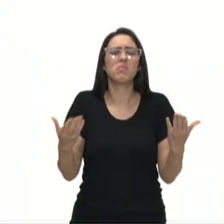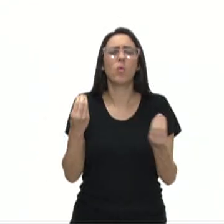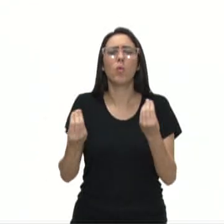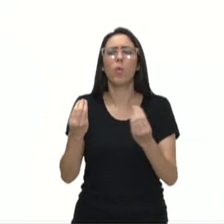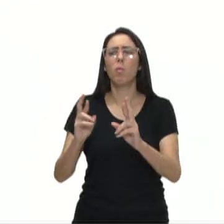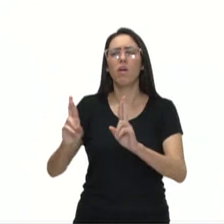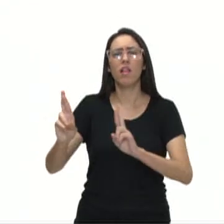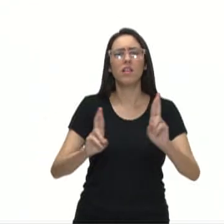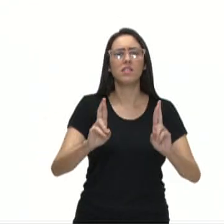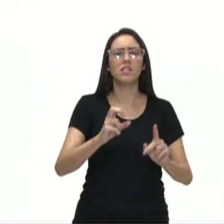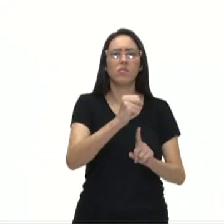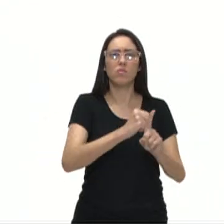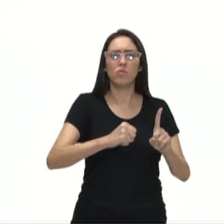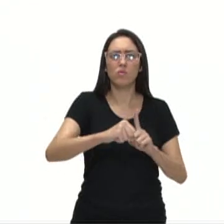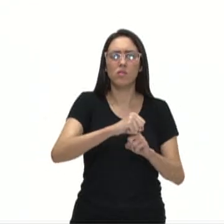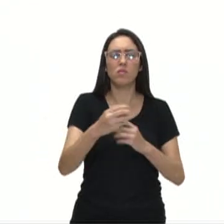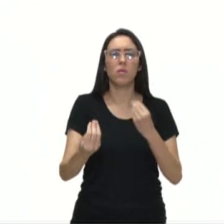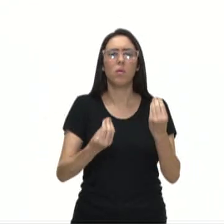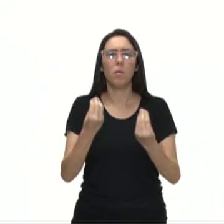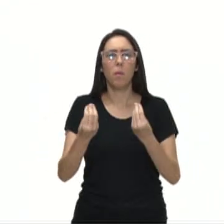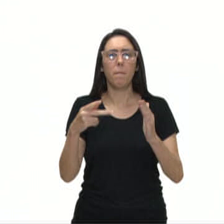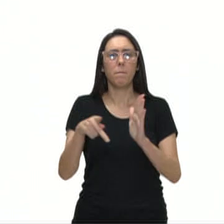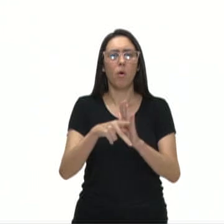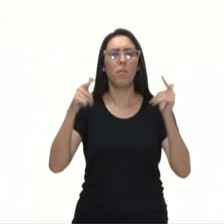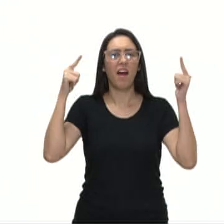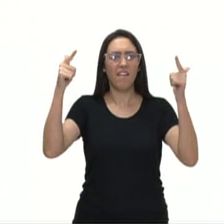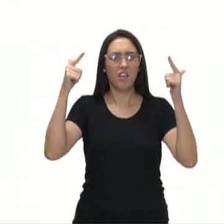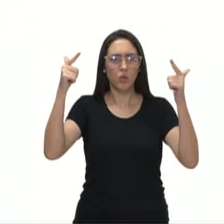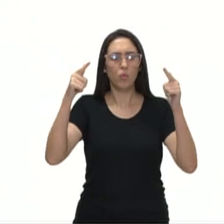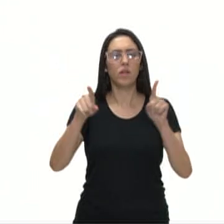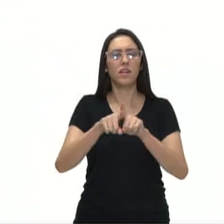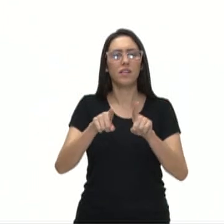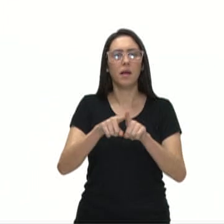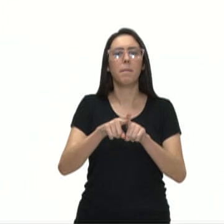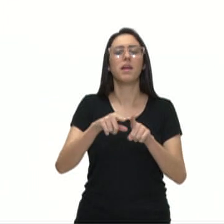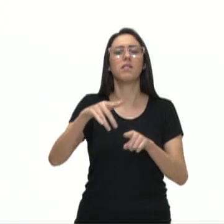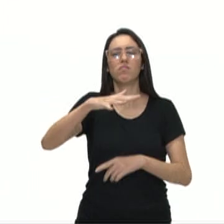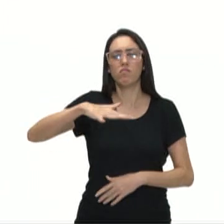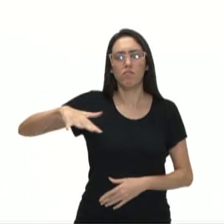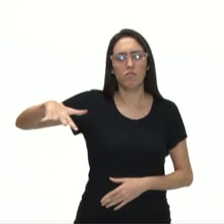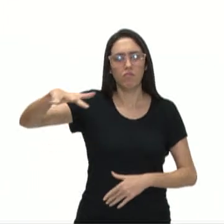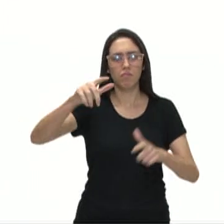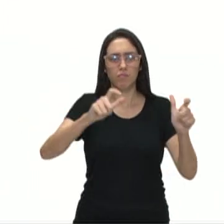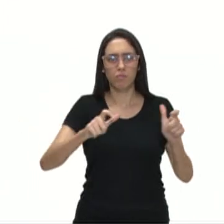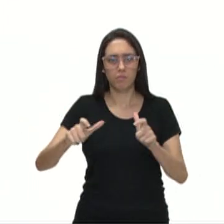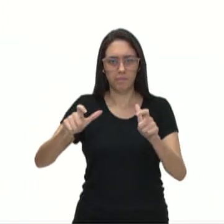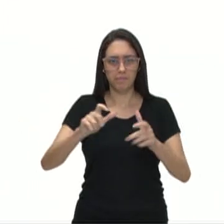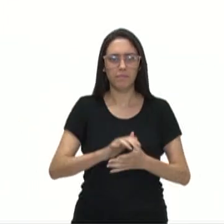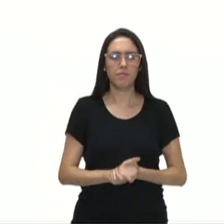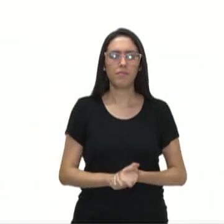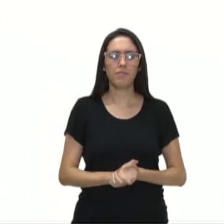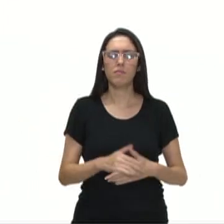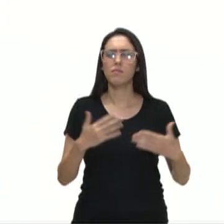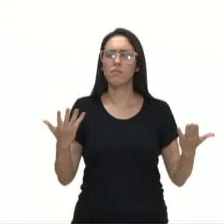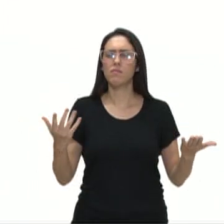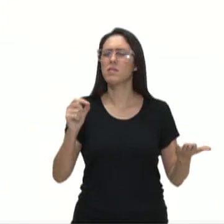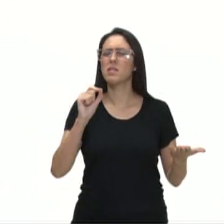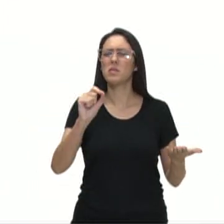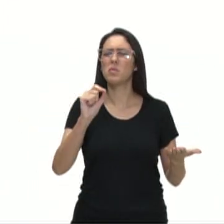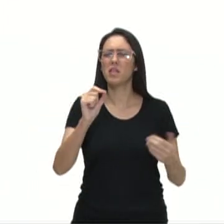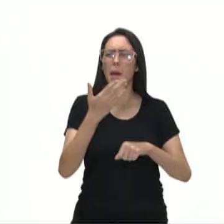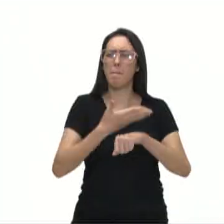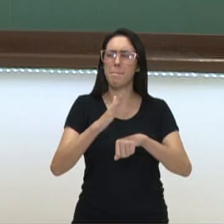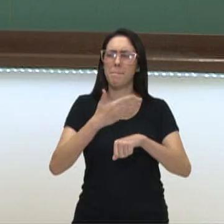social entre as práticas corporais de aventura e o meio ambiente. E aí, o que são